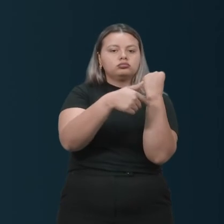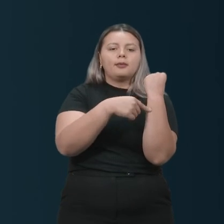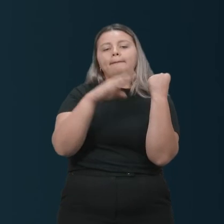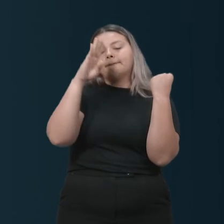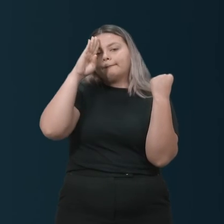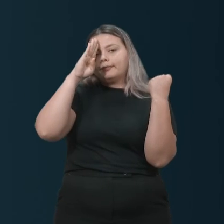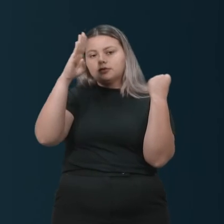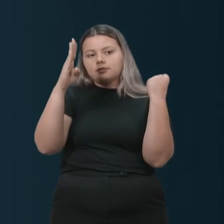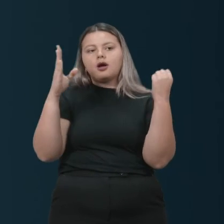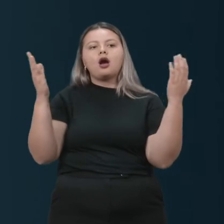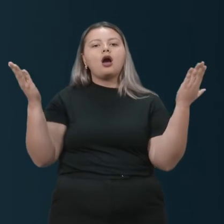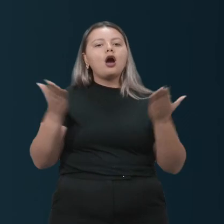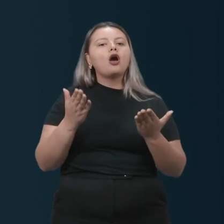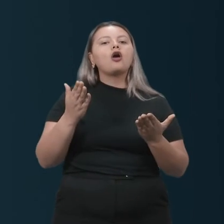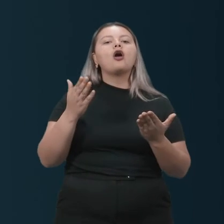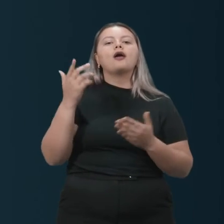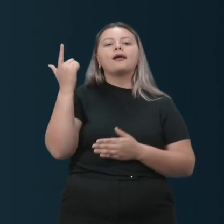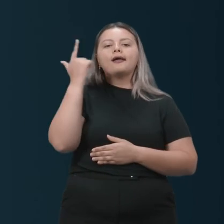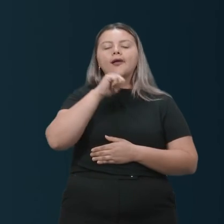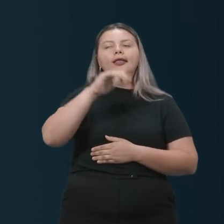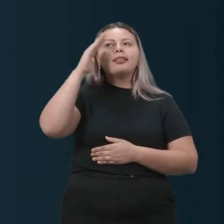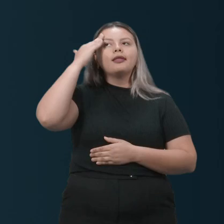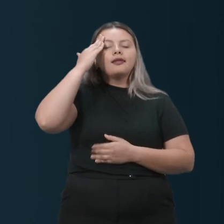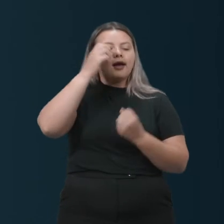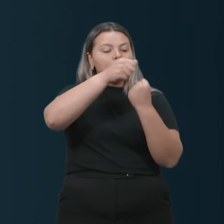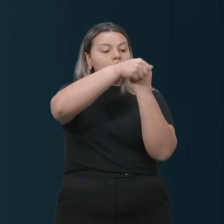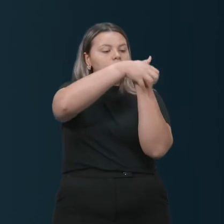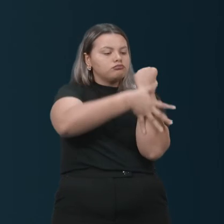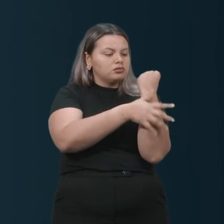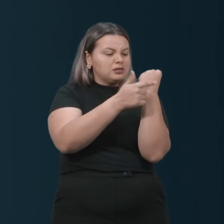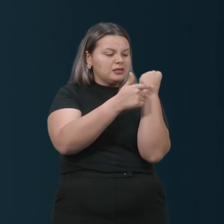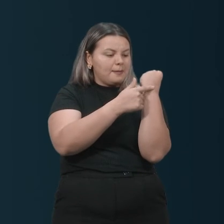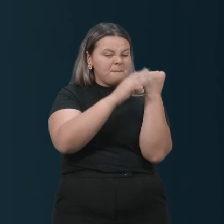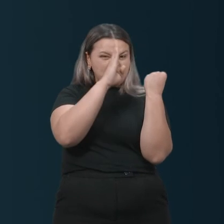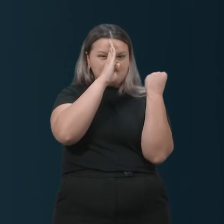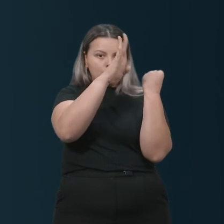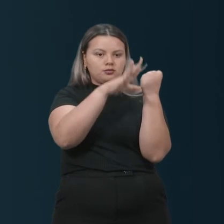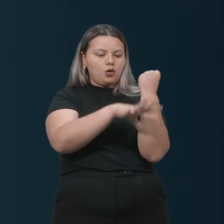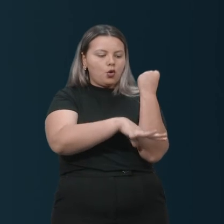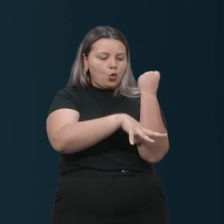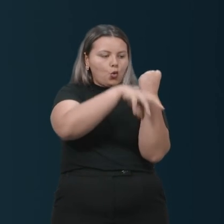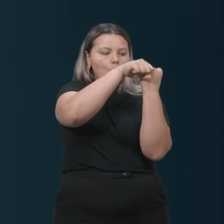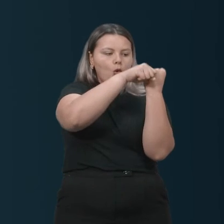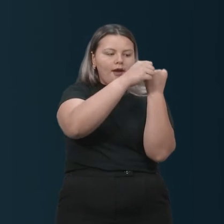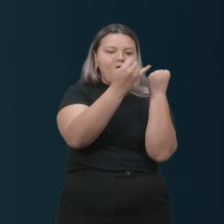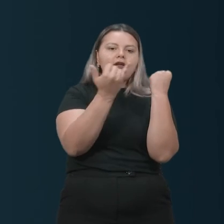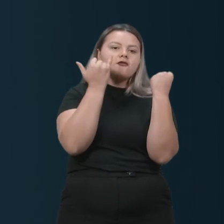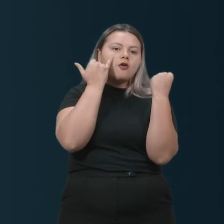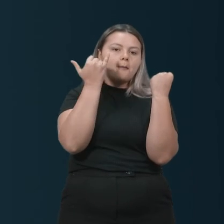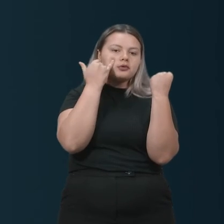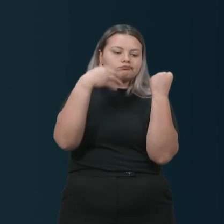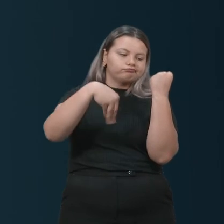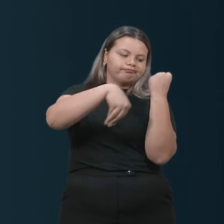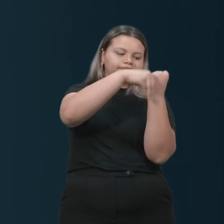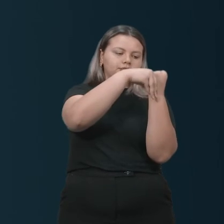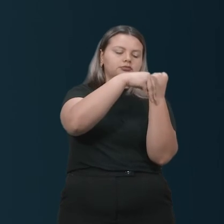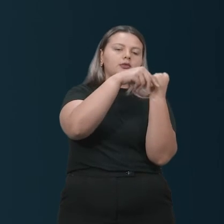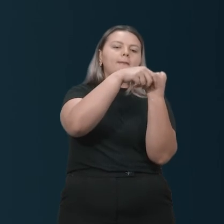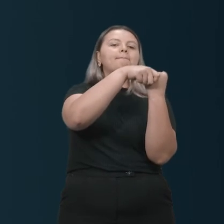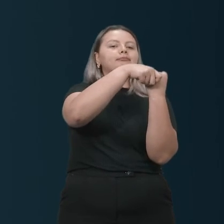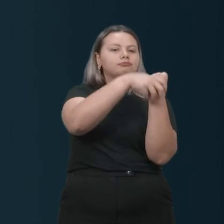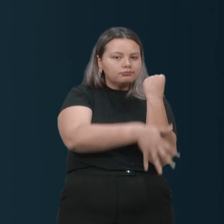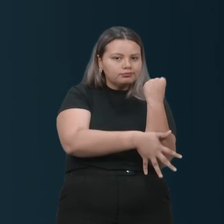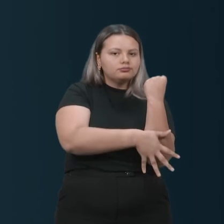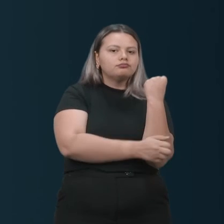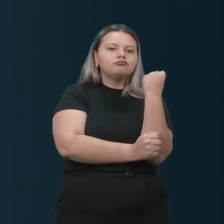nervoso central, ele tem essa função central de processar, receber informações. Mas essas